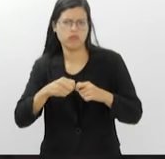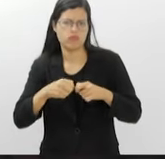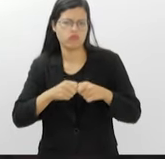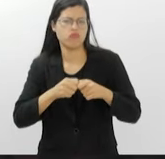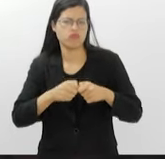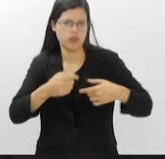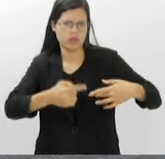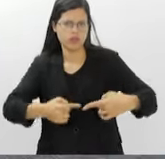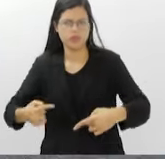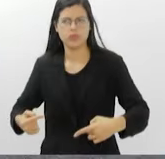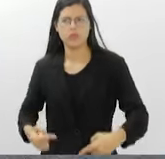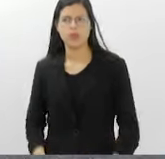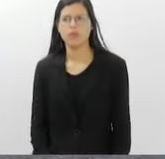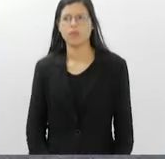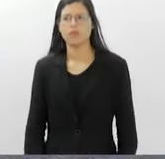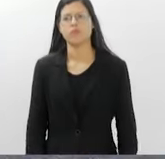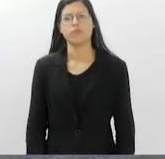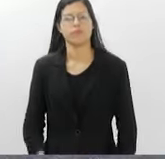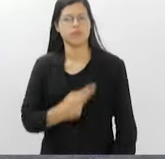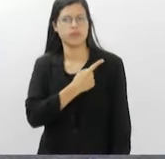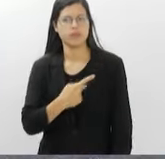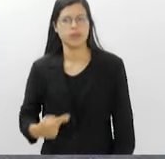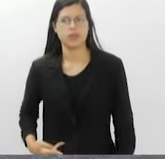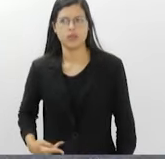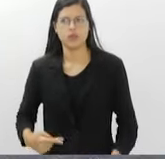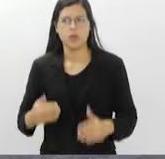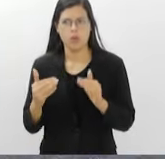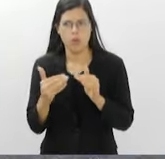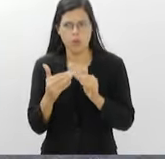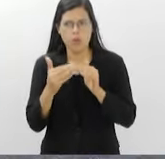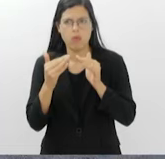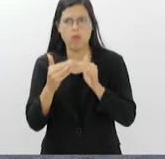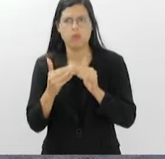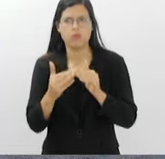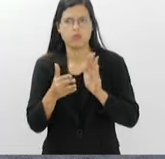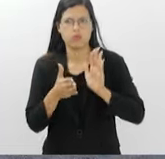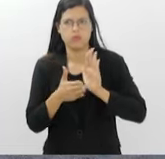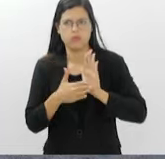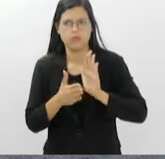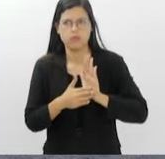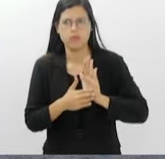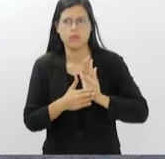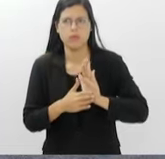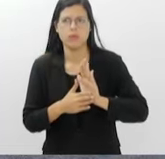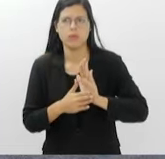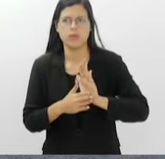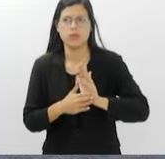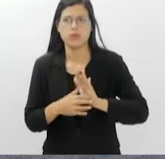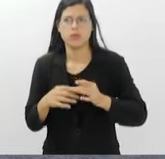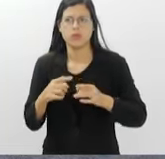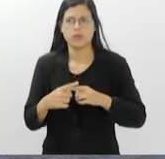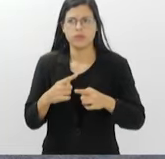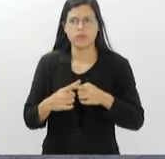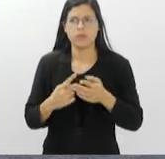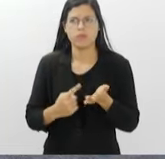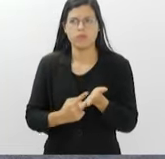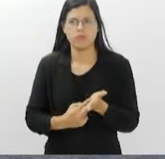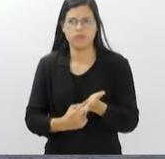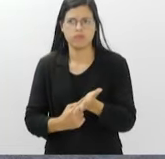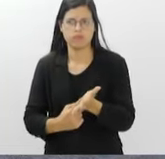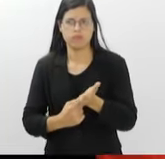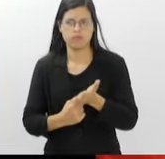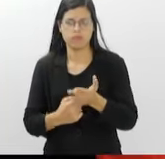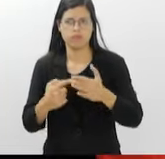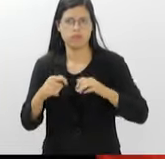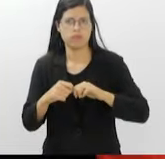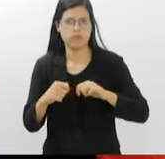Presidente, eu concordo com a vossa proposta. Pode ser, eu Luiz, concordo concordou? Com a vossa proposta, porque realmente é um acordo feito e a gente